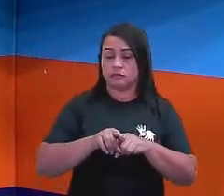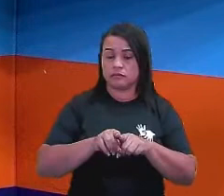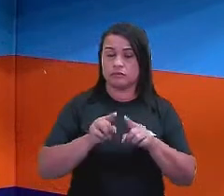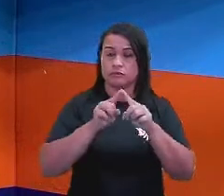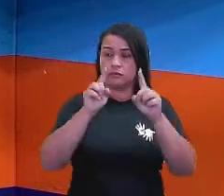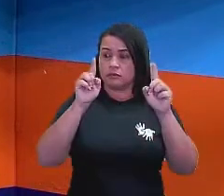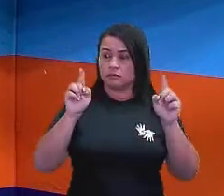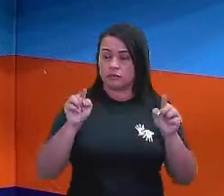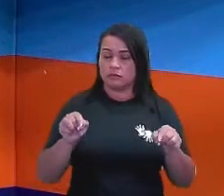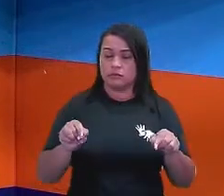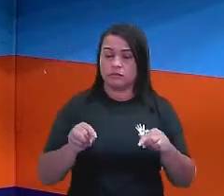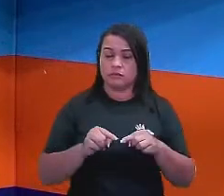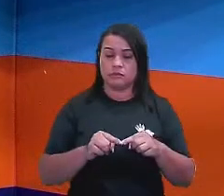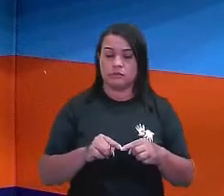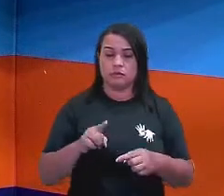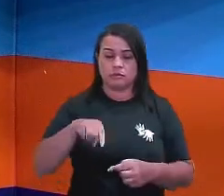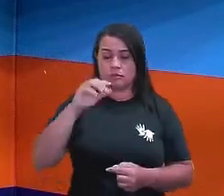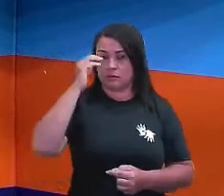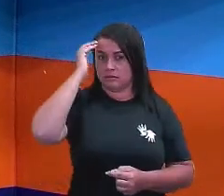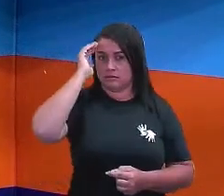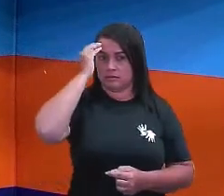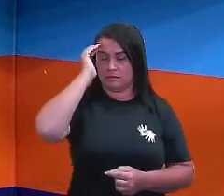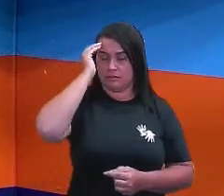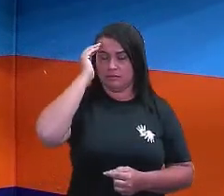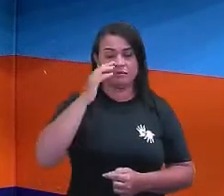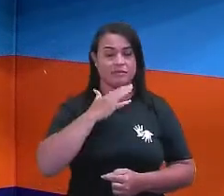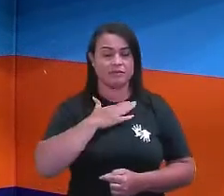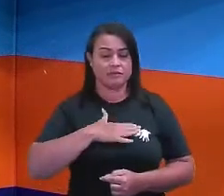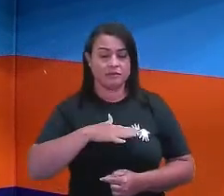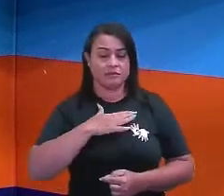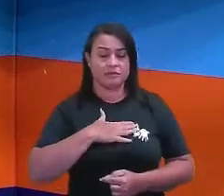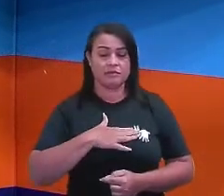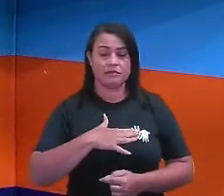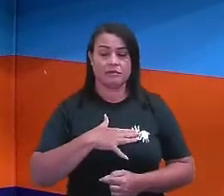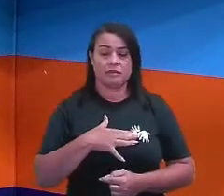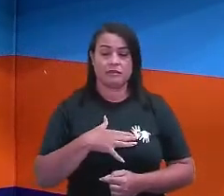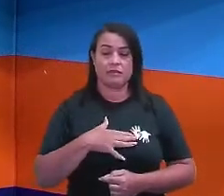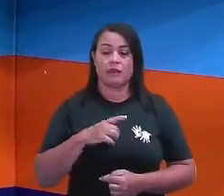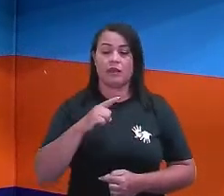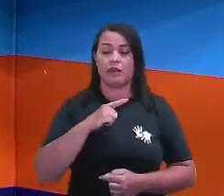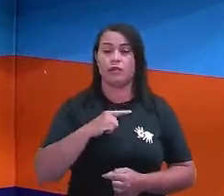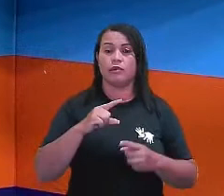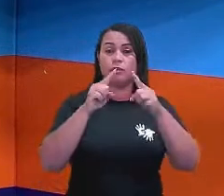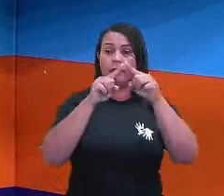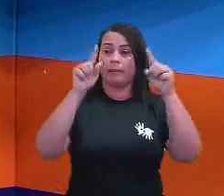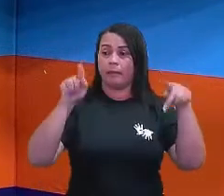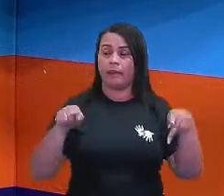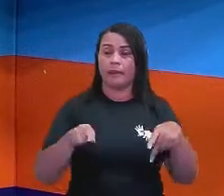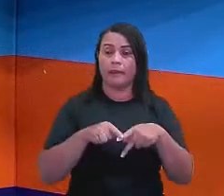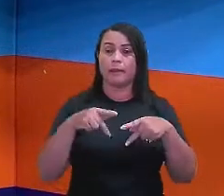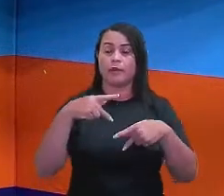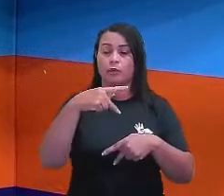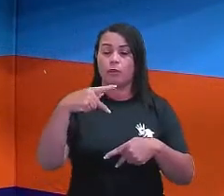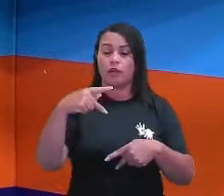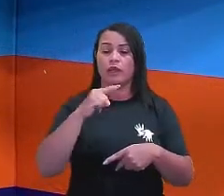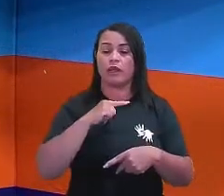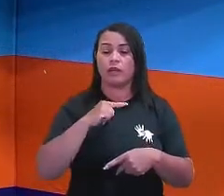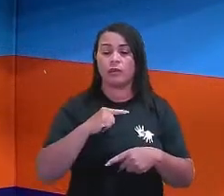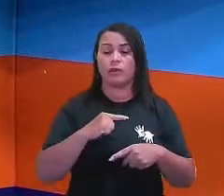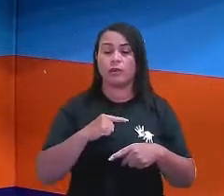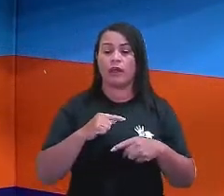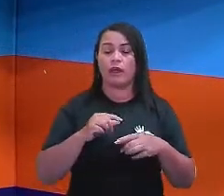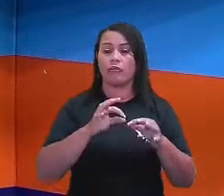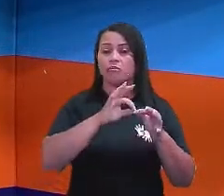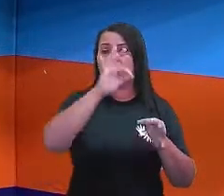lado. Beleza? Deu para entender? Tranquilo? Todo o perímetro de um quadrado é diretamente proporcional à medida do seu